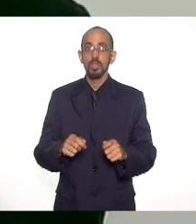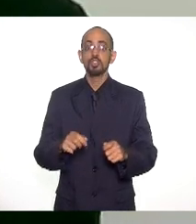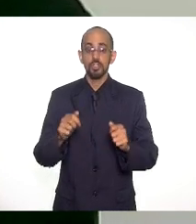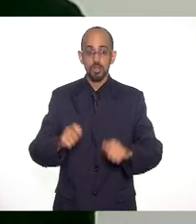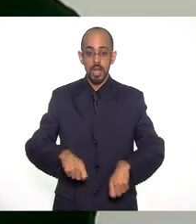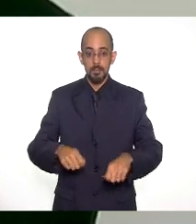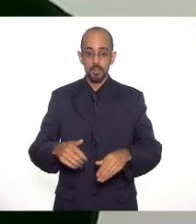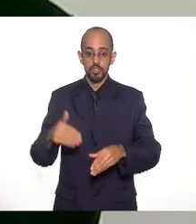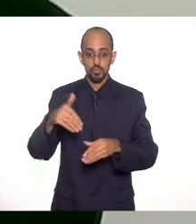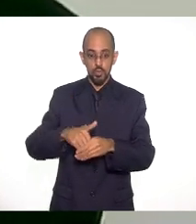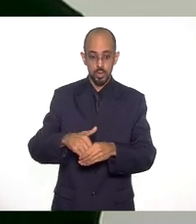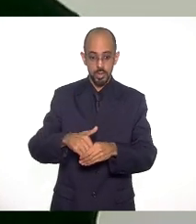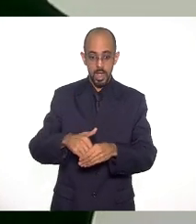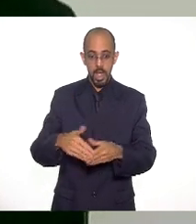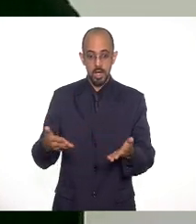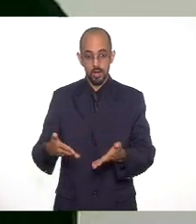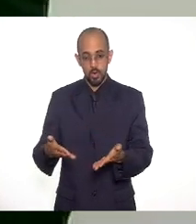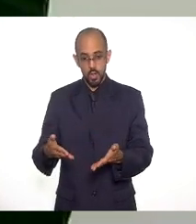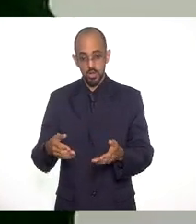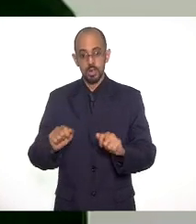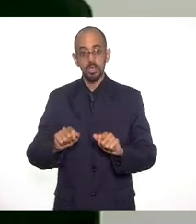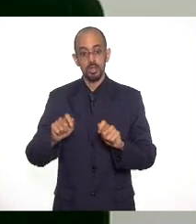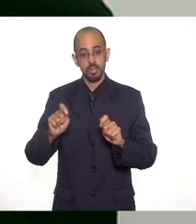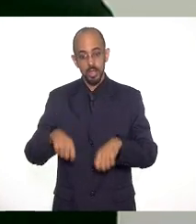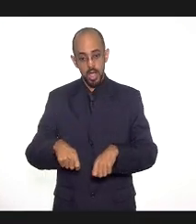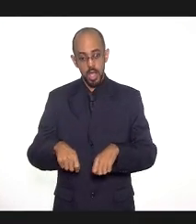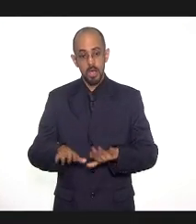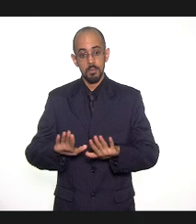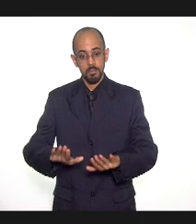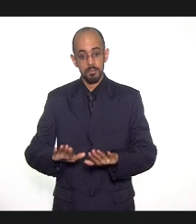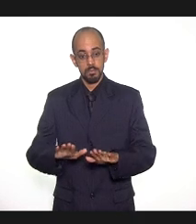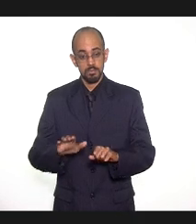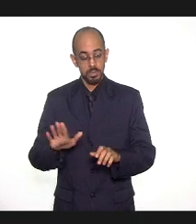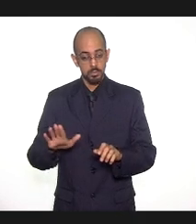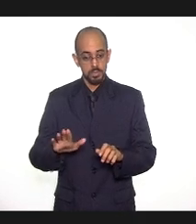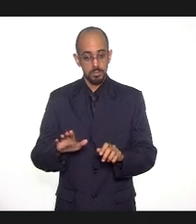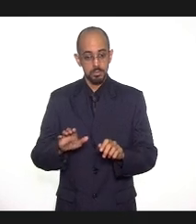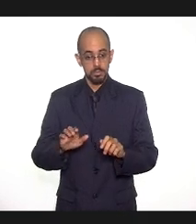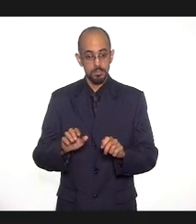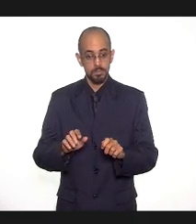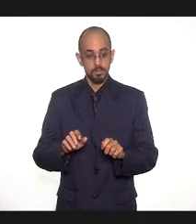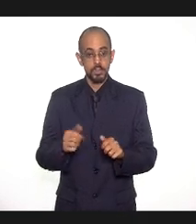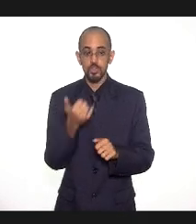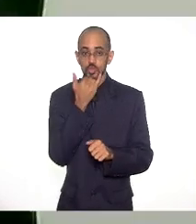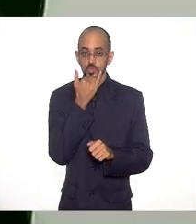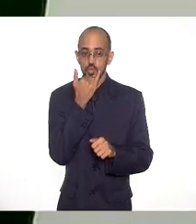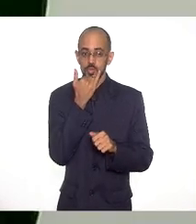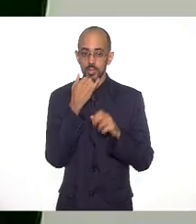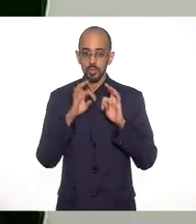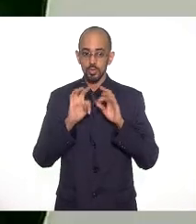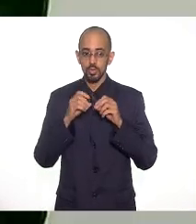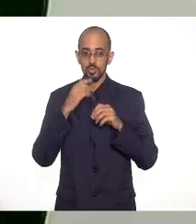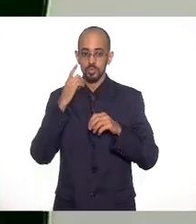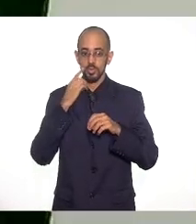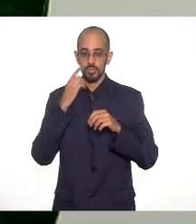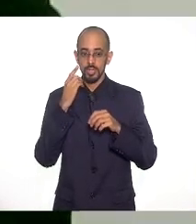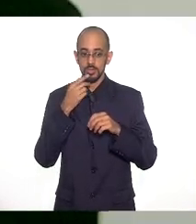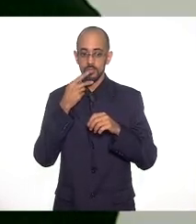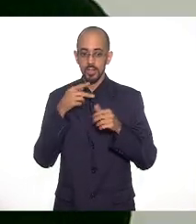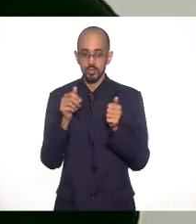se acolhemos ou não. Isso é um procedimento regimental. Sim, então, o que eu quero colocar em votação é se acolhemos ou não o recurso do